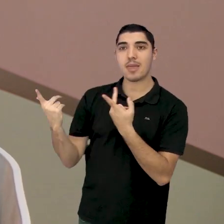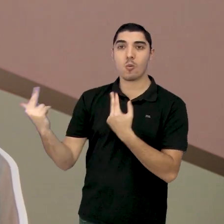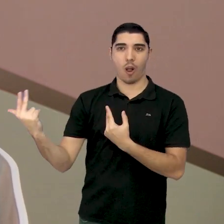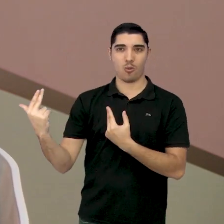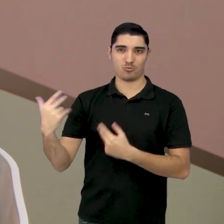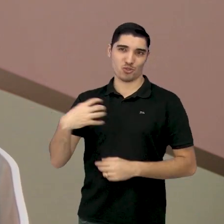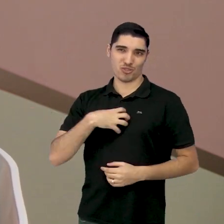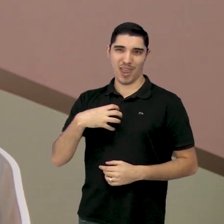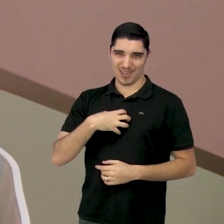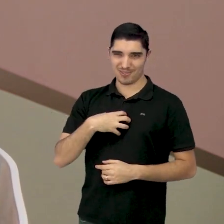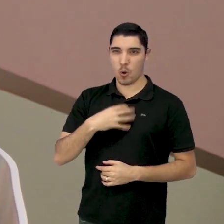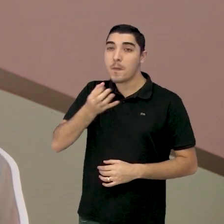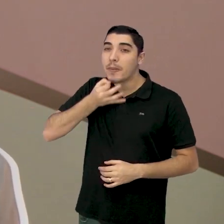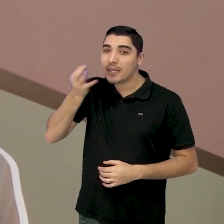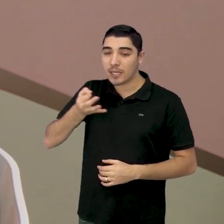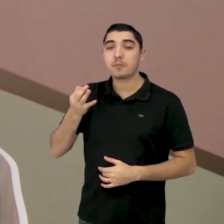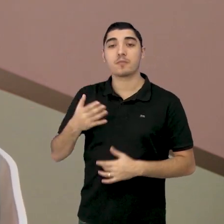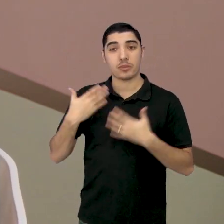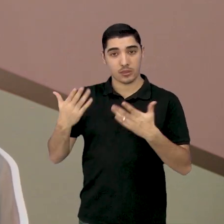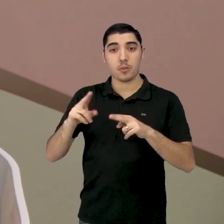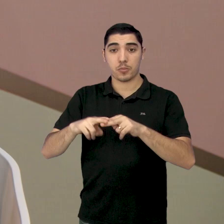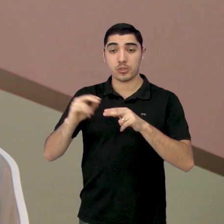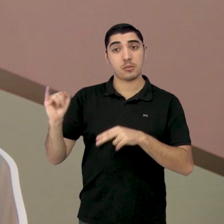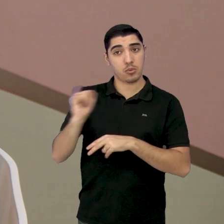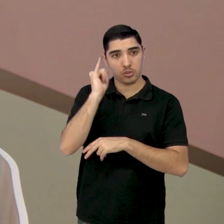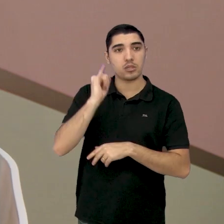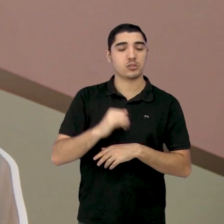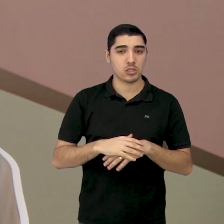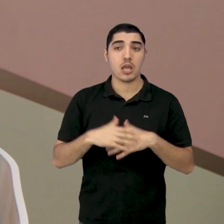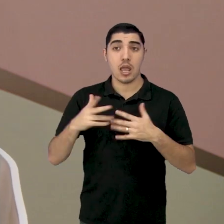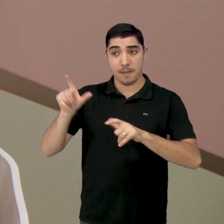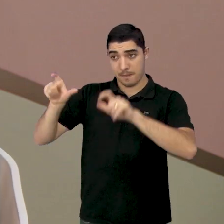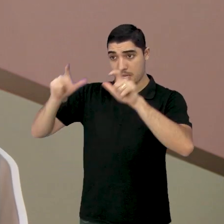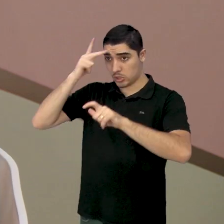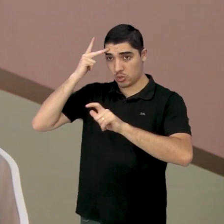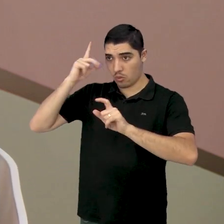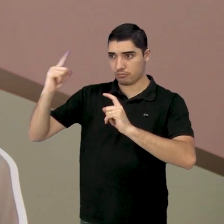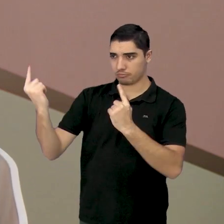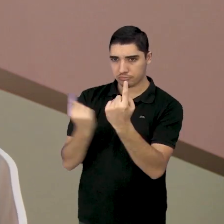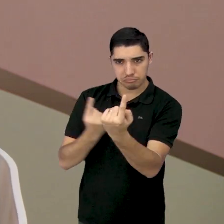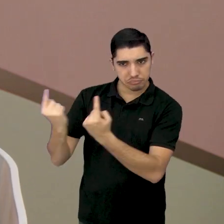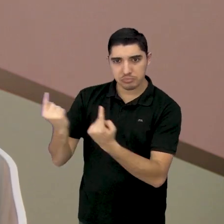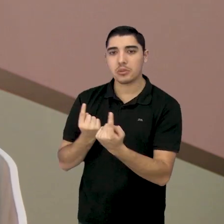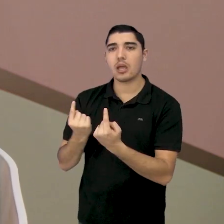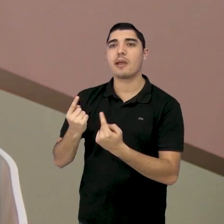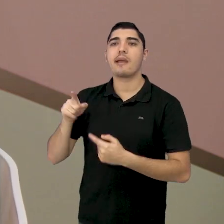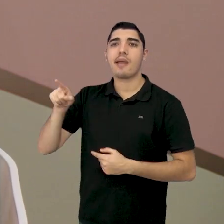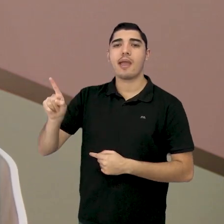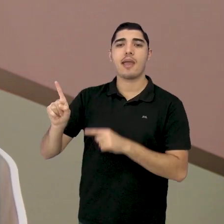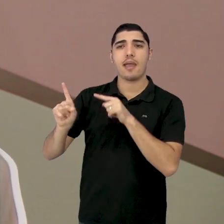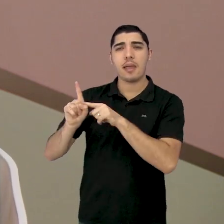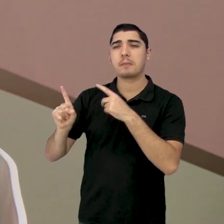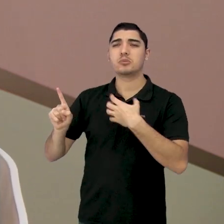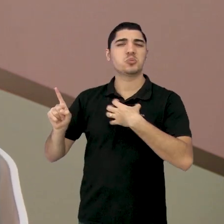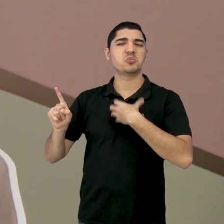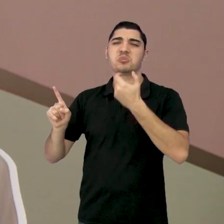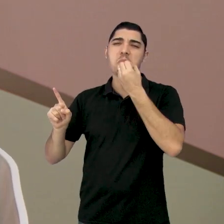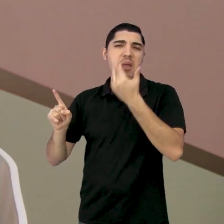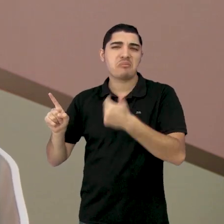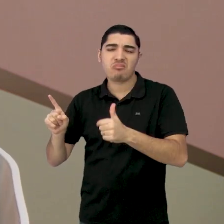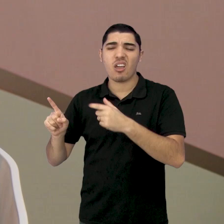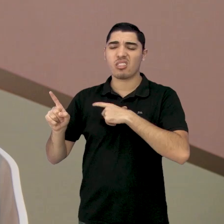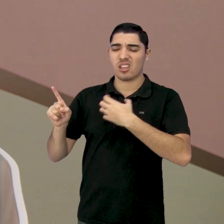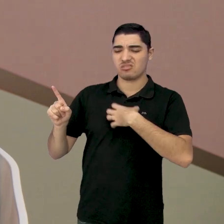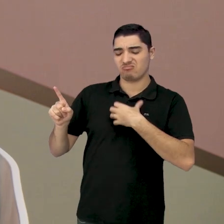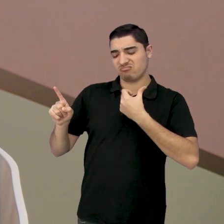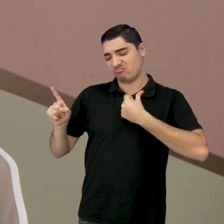mental do paciente é muito importante. Sim, mais do que a estética. Exato. Hoje em dia, chega muitos pacientes no consultório que não está se sentindo bem, está